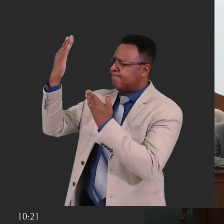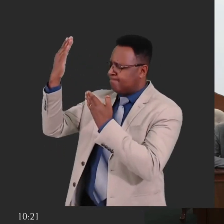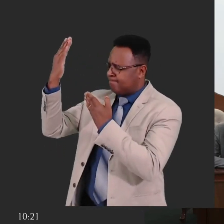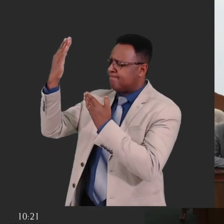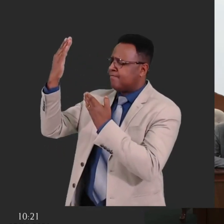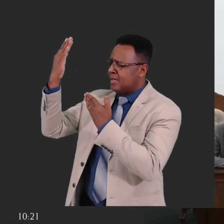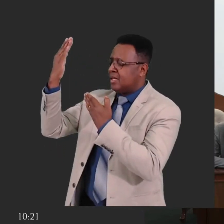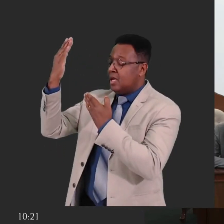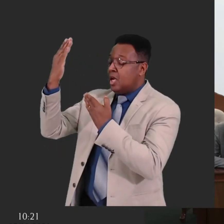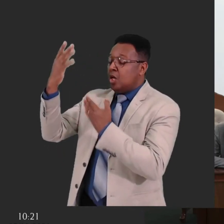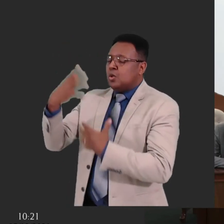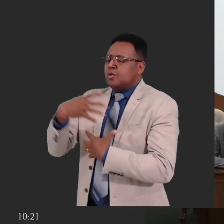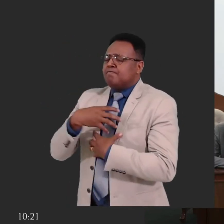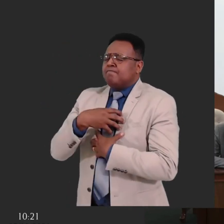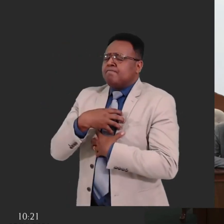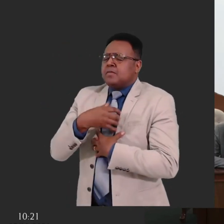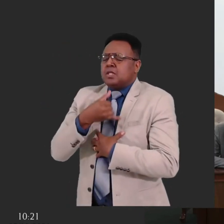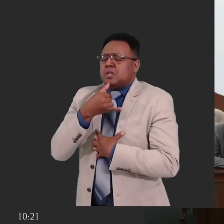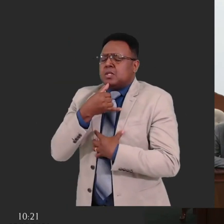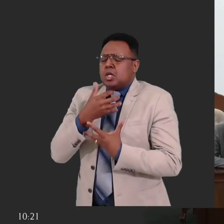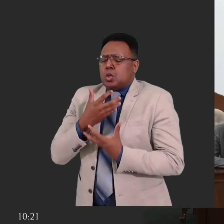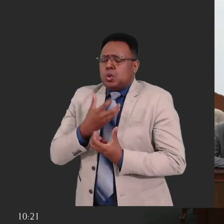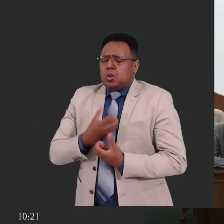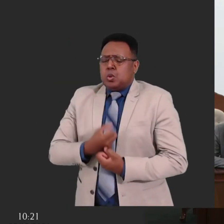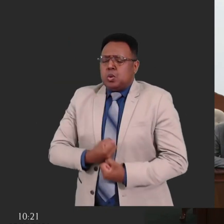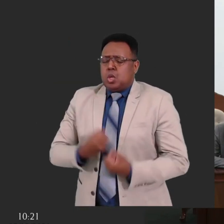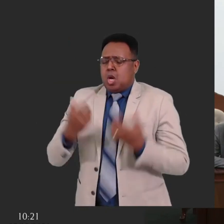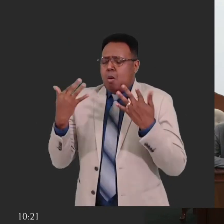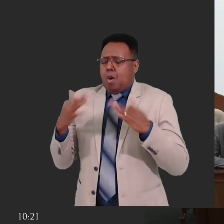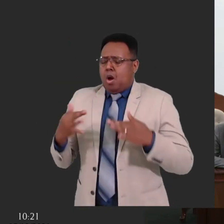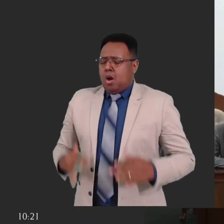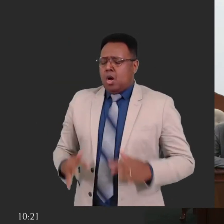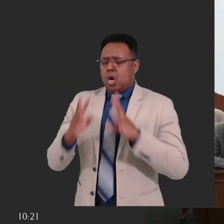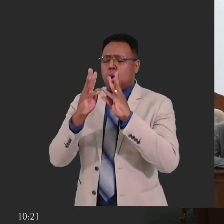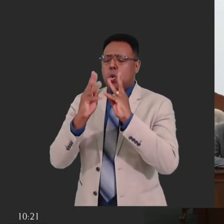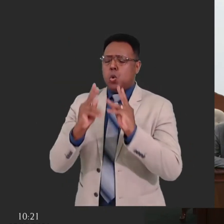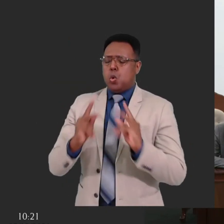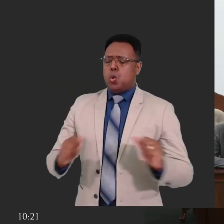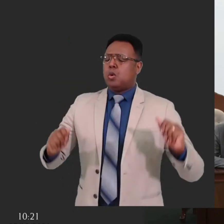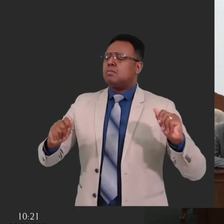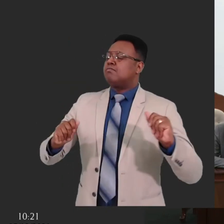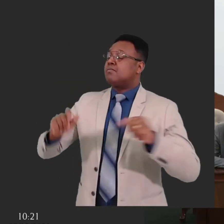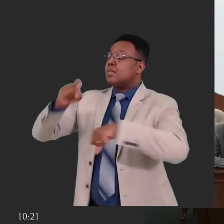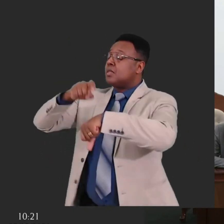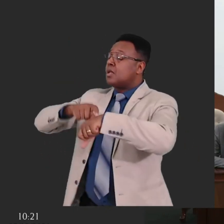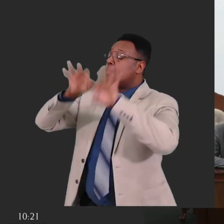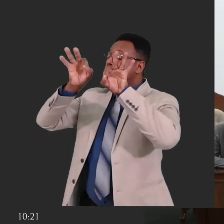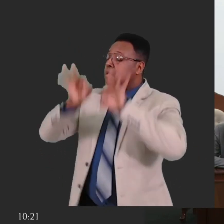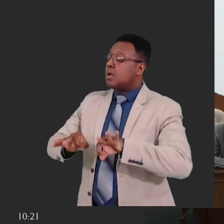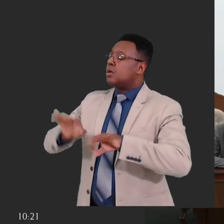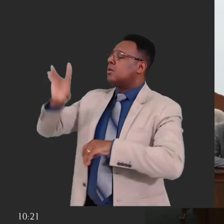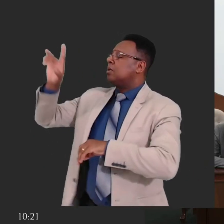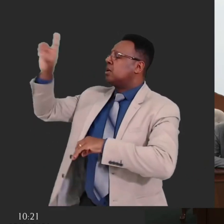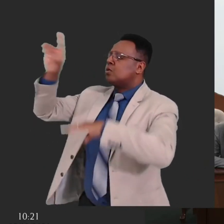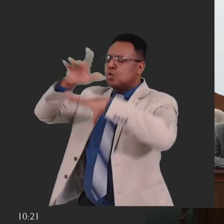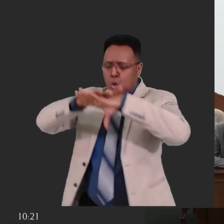tirar toda a dor, Senhor, e o que for tempo chegado também, tu podes libertar.